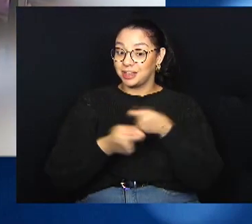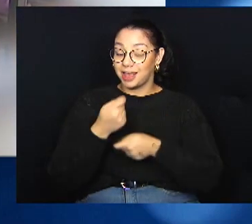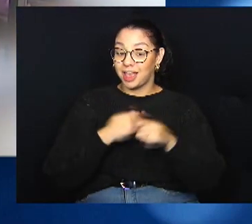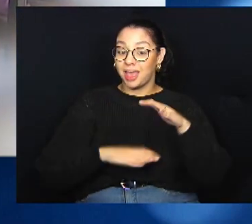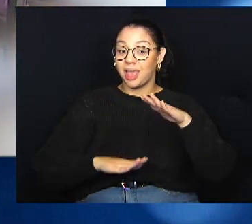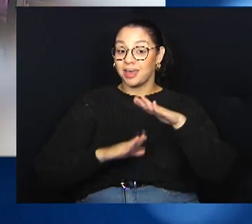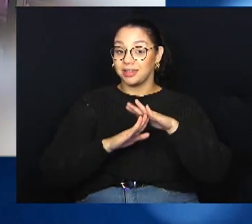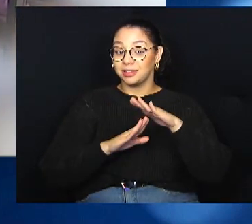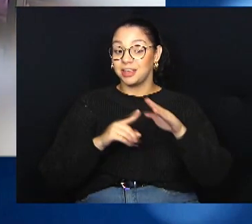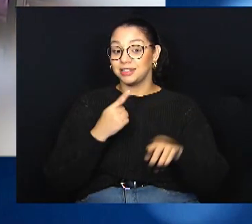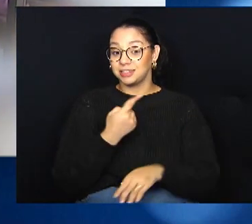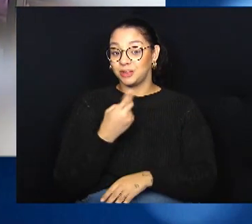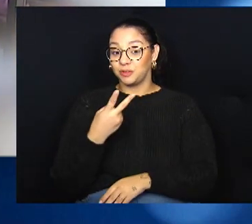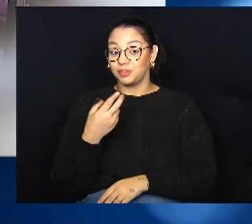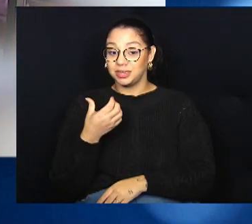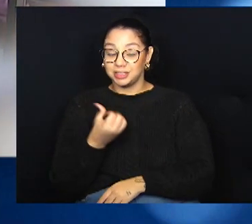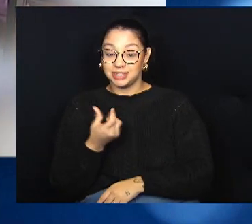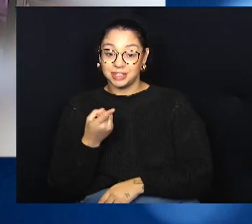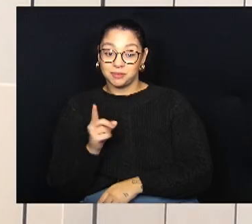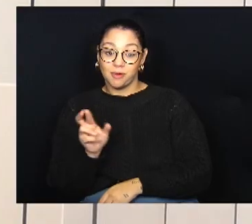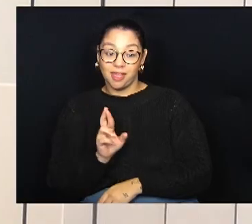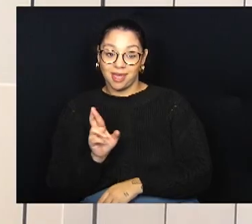mil.